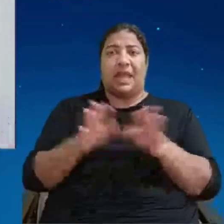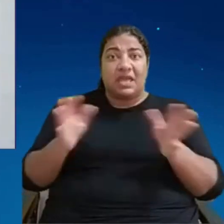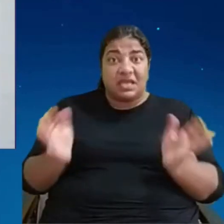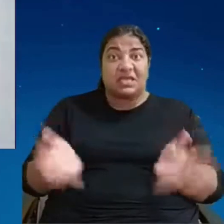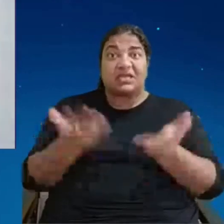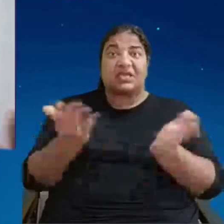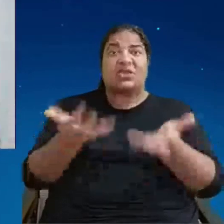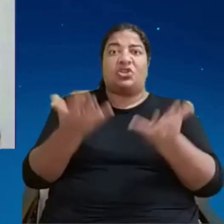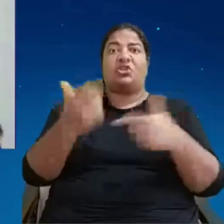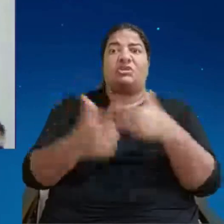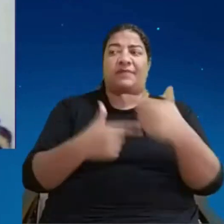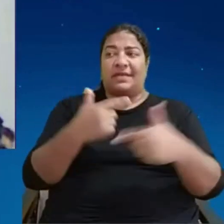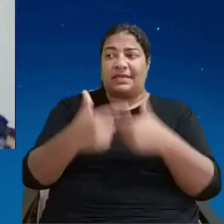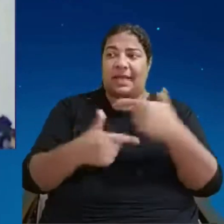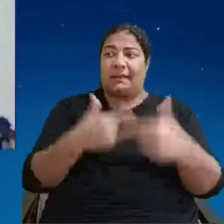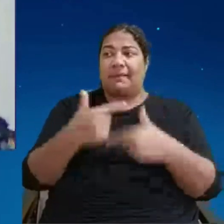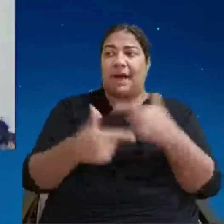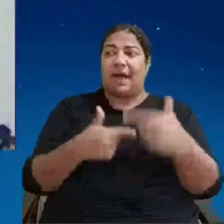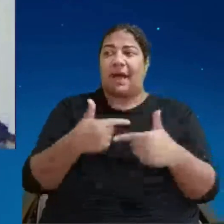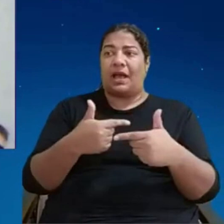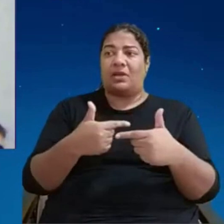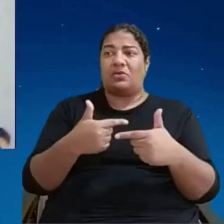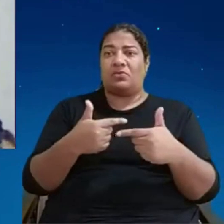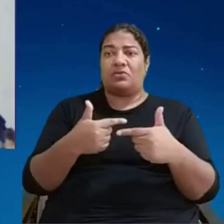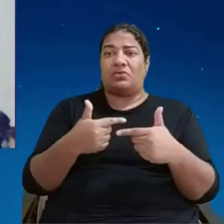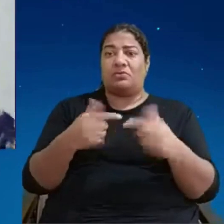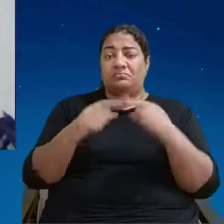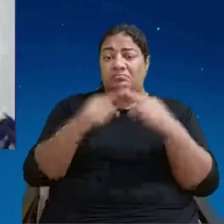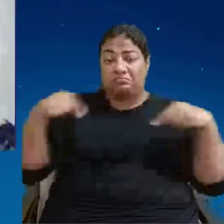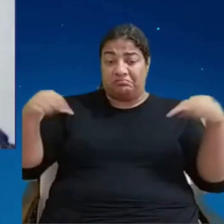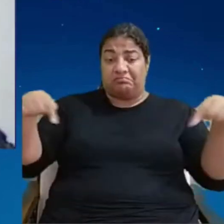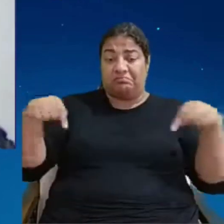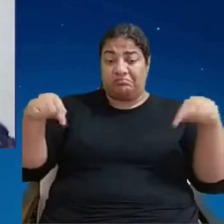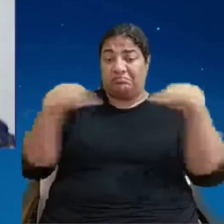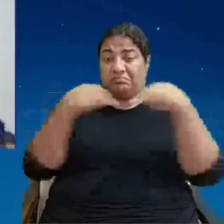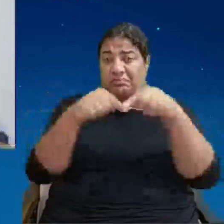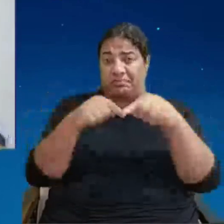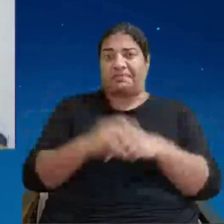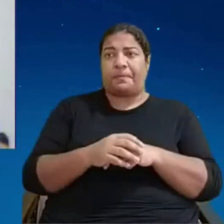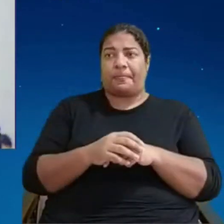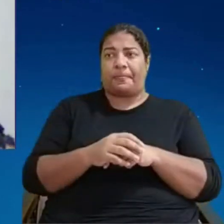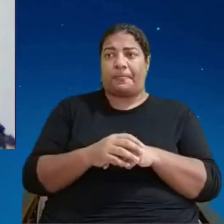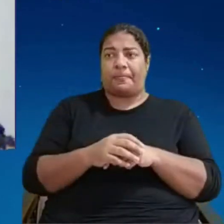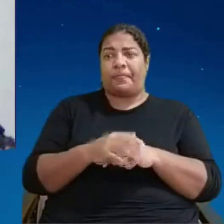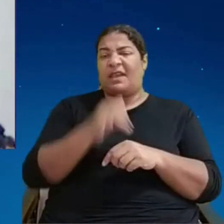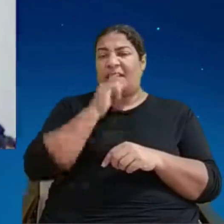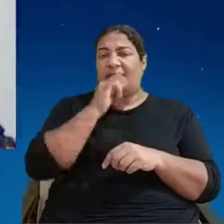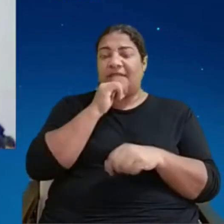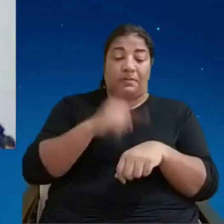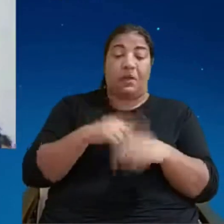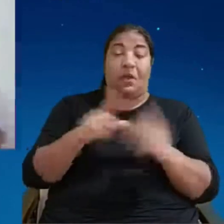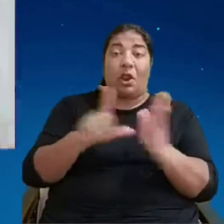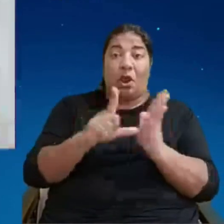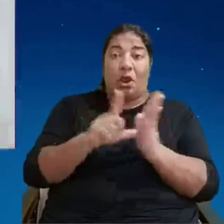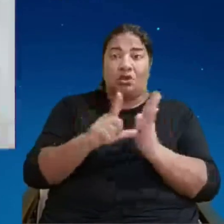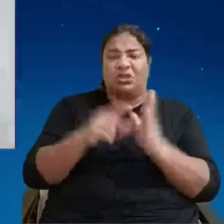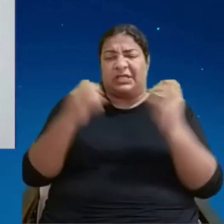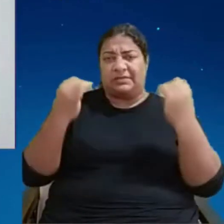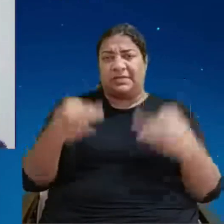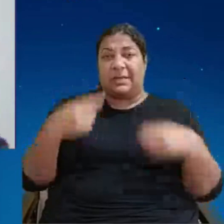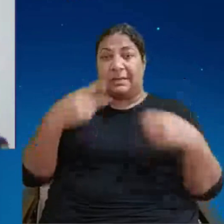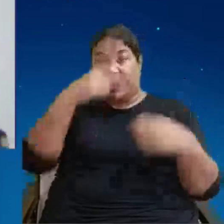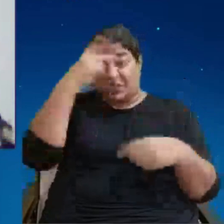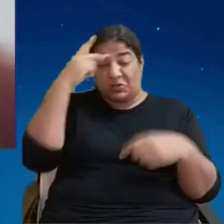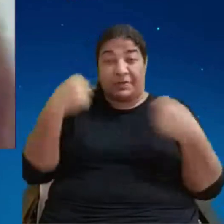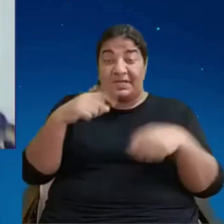muitas vezes eu vou selecionar para as lojas e assim, Marisa, essa pessoa tem que ter disponibilidade integral. Mas aqui